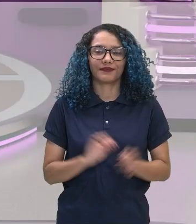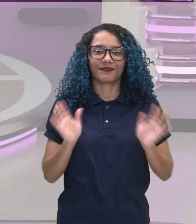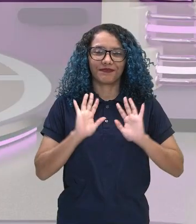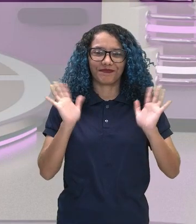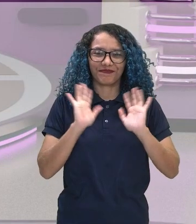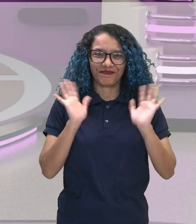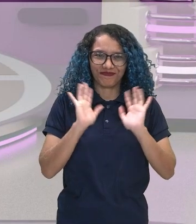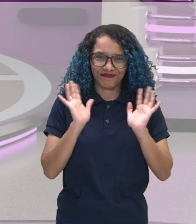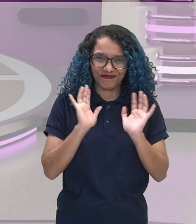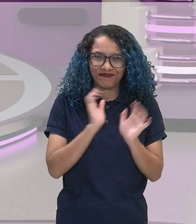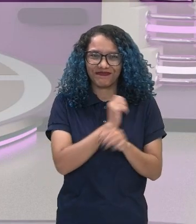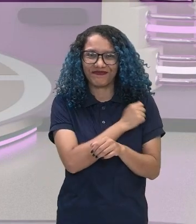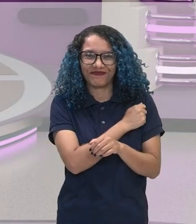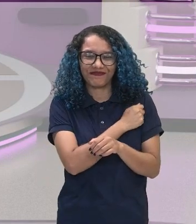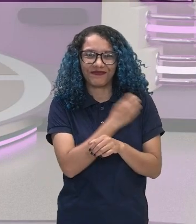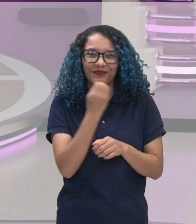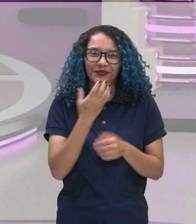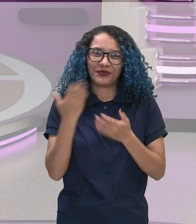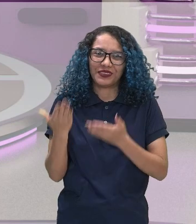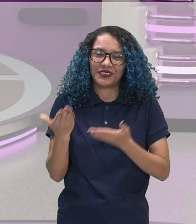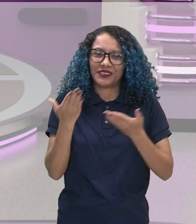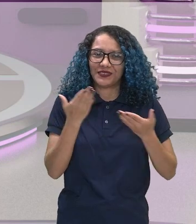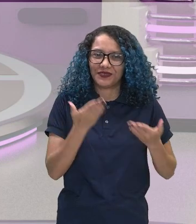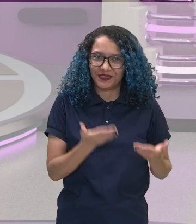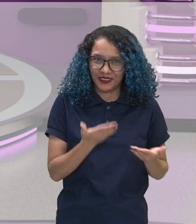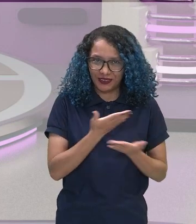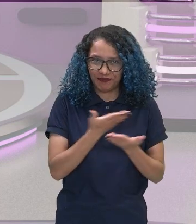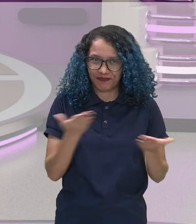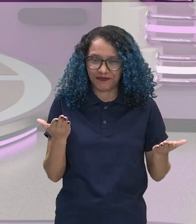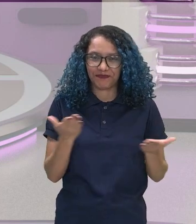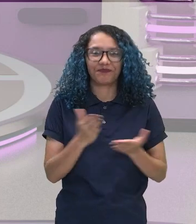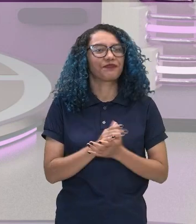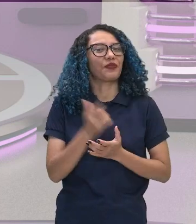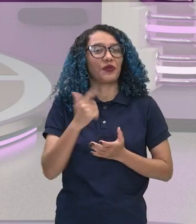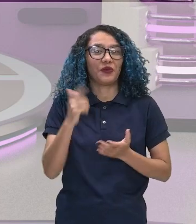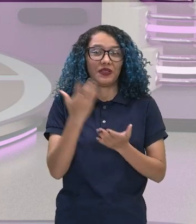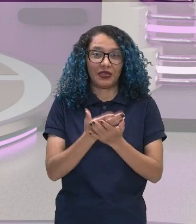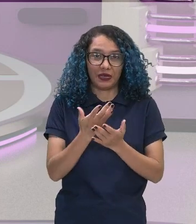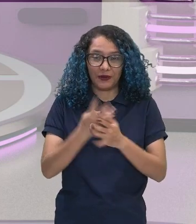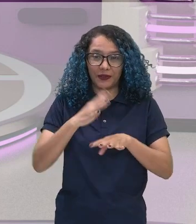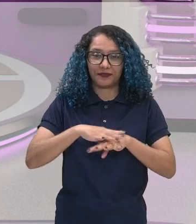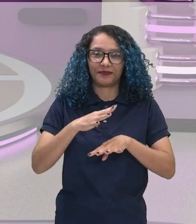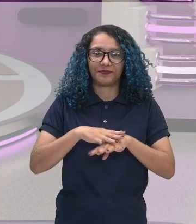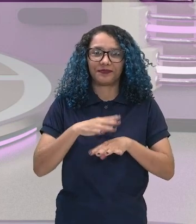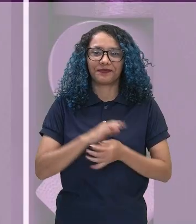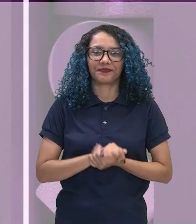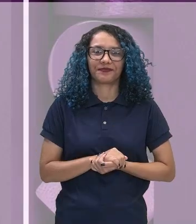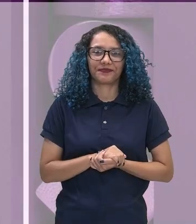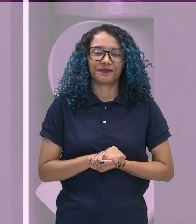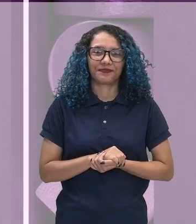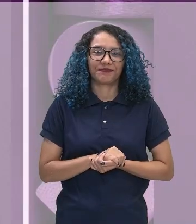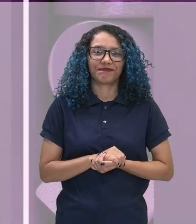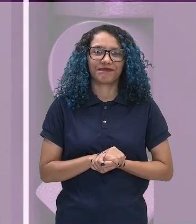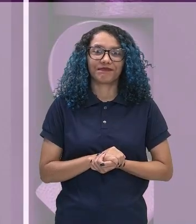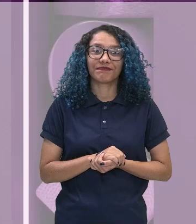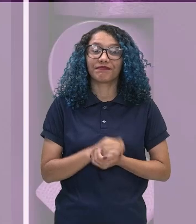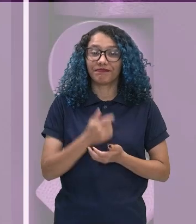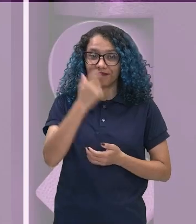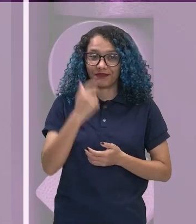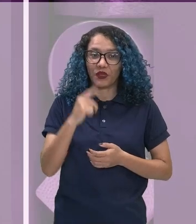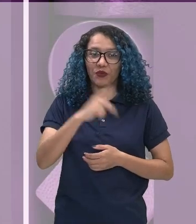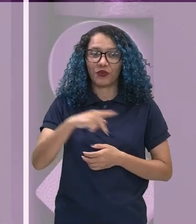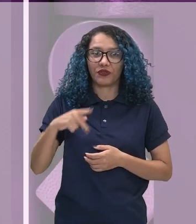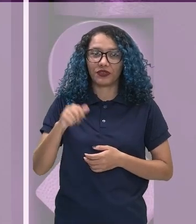Olá, meus queridos alunos, sejam todos muito bem-vindos, muito bem-vindas. Mais uma aula de matemática, olha só. Quem vos fala é o